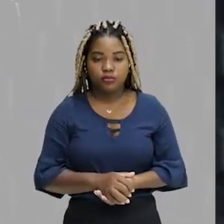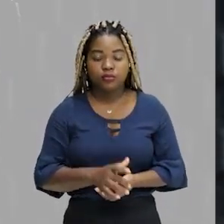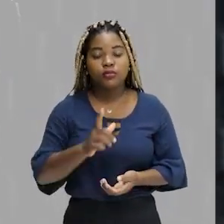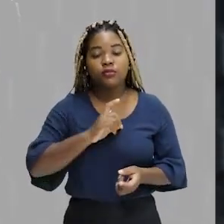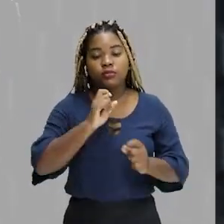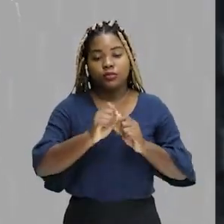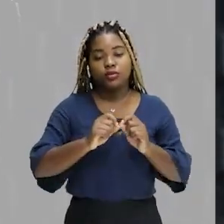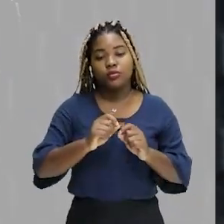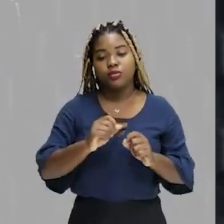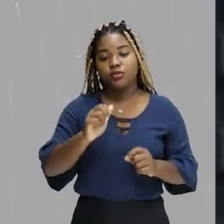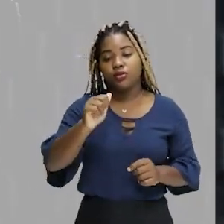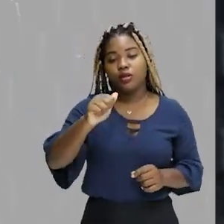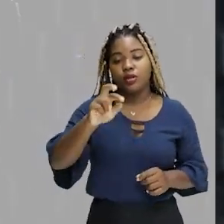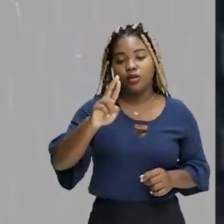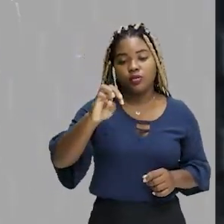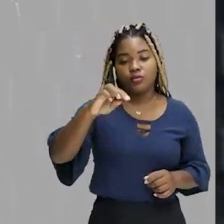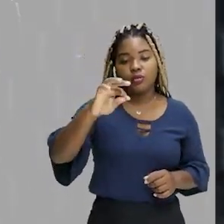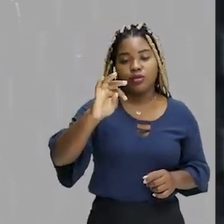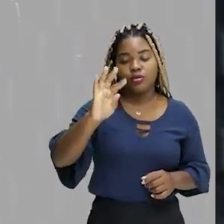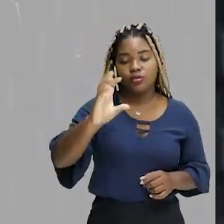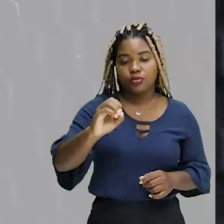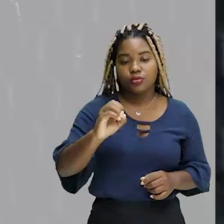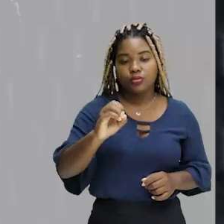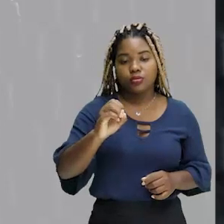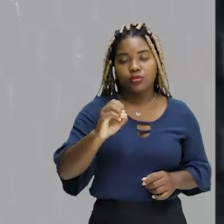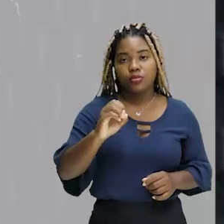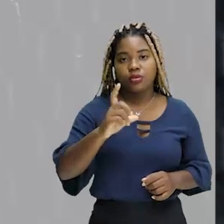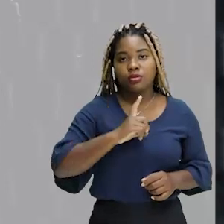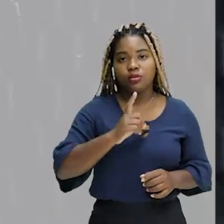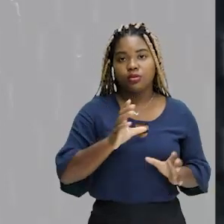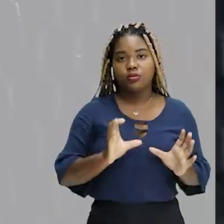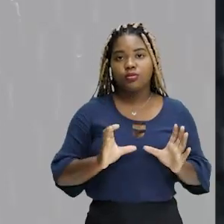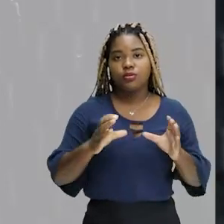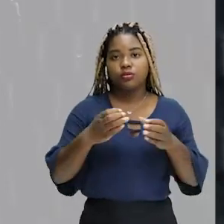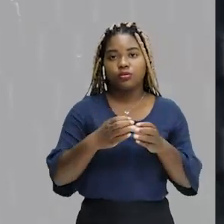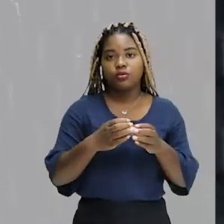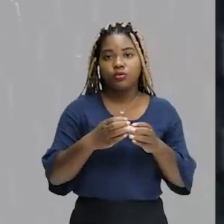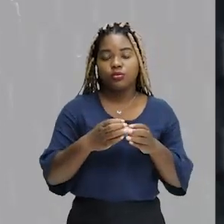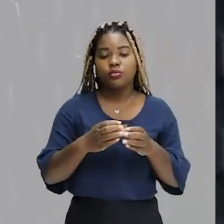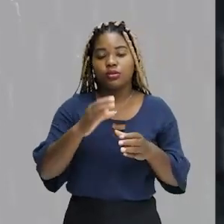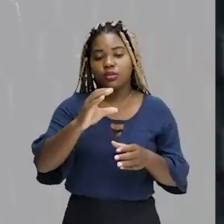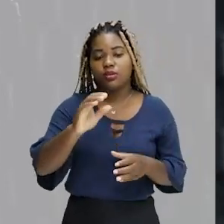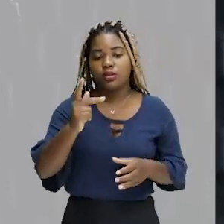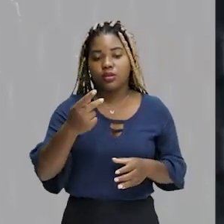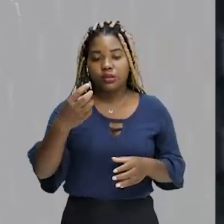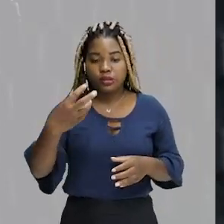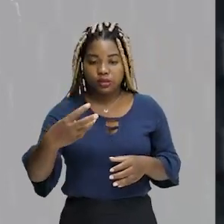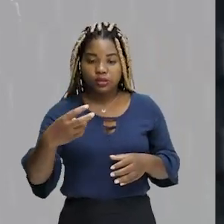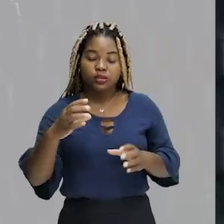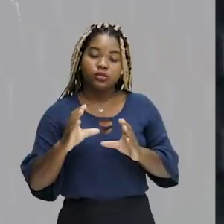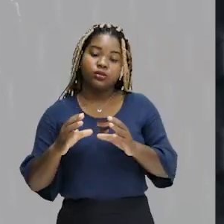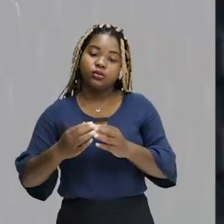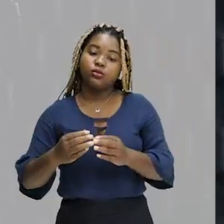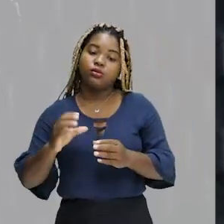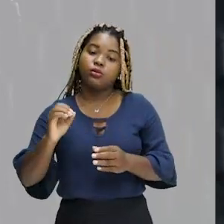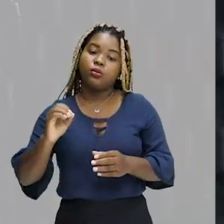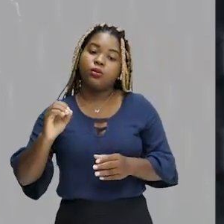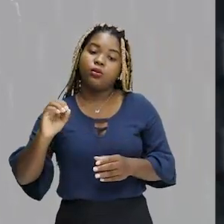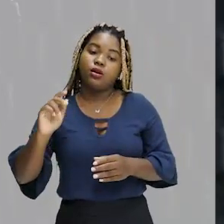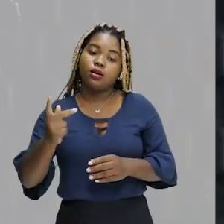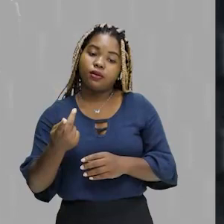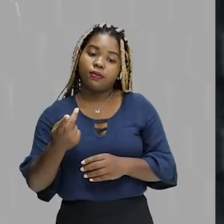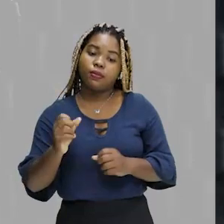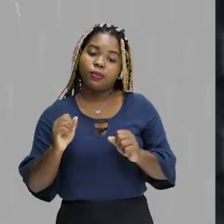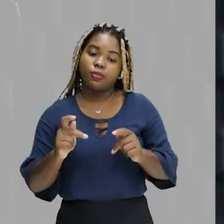anel aromático, beleza, turma? Nós temos um grupo CH3 e um grupo OH. Um grupo